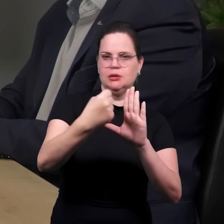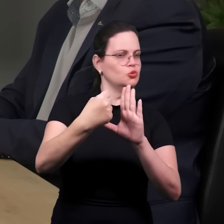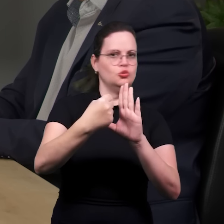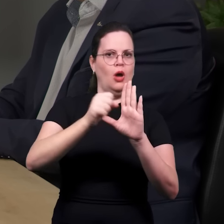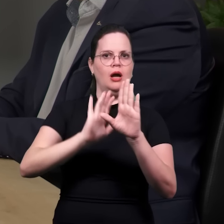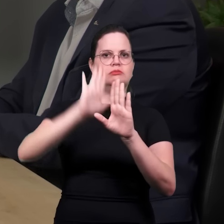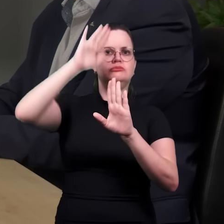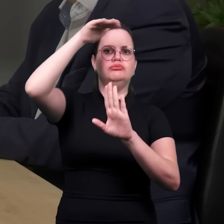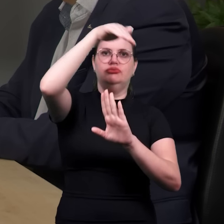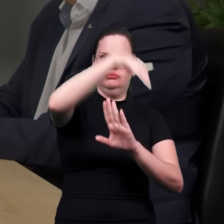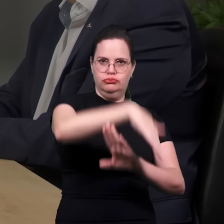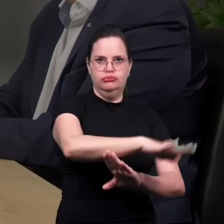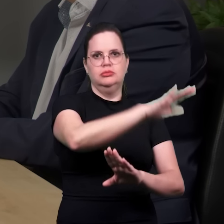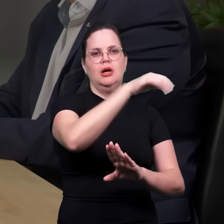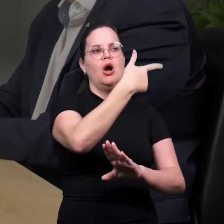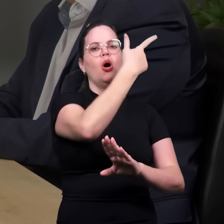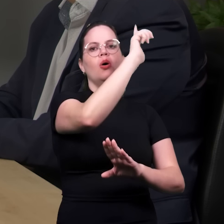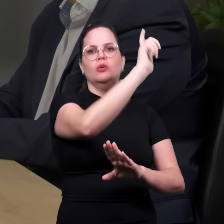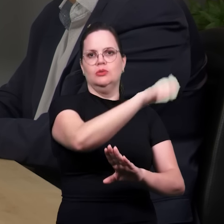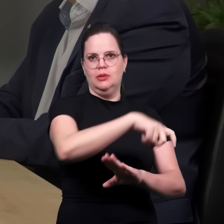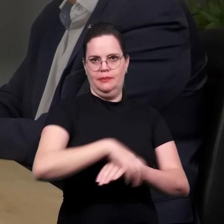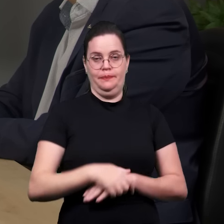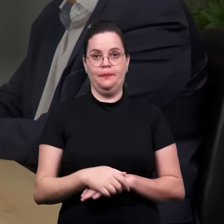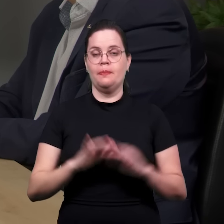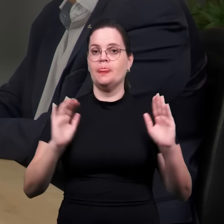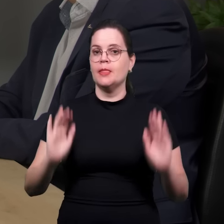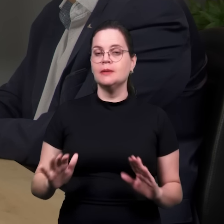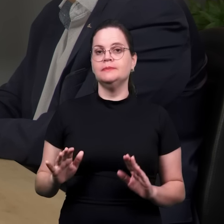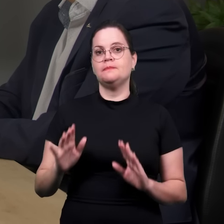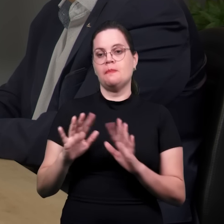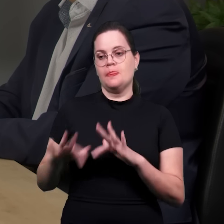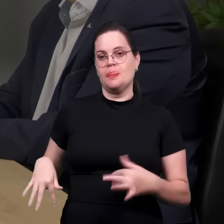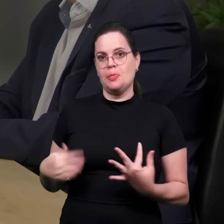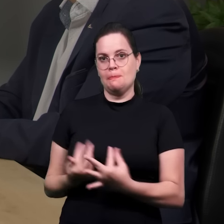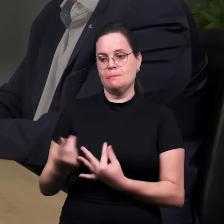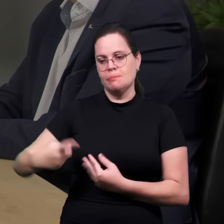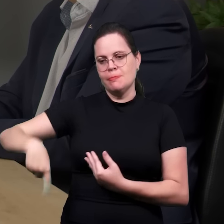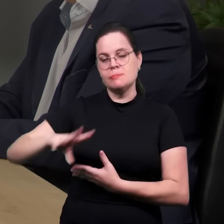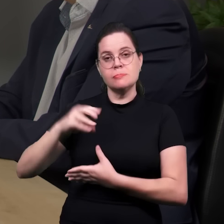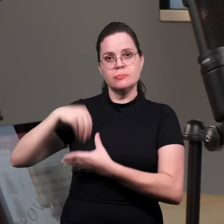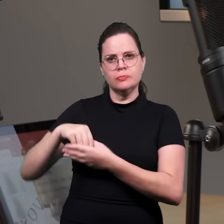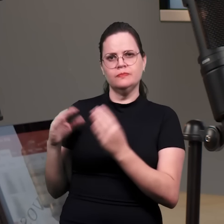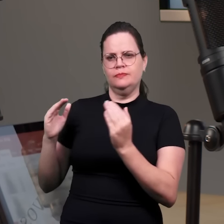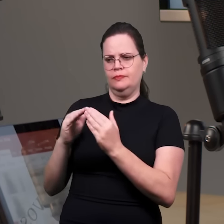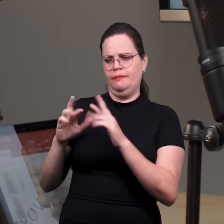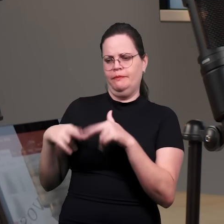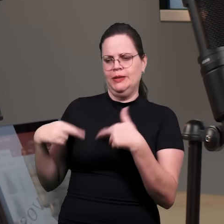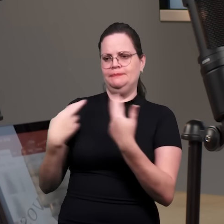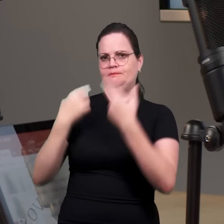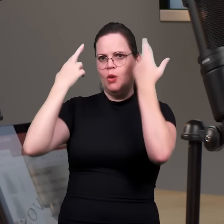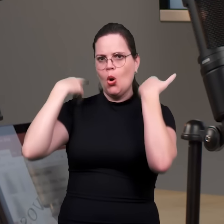dos primogênitos. Mas a família dos hebreus, eles se reuniriam dentro de casa, cordeiro